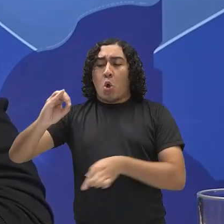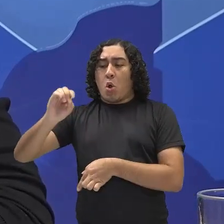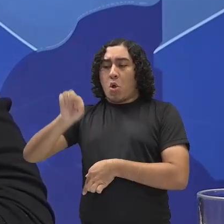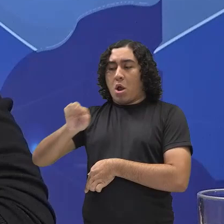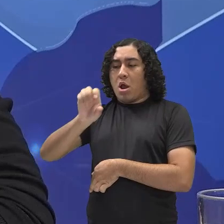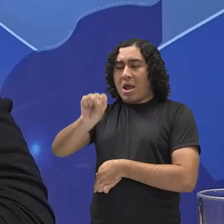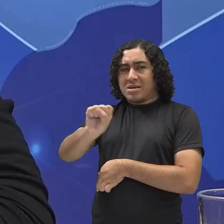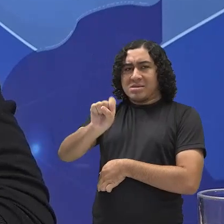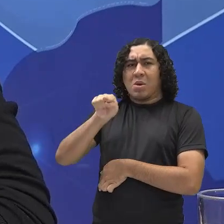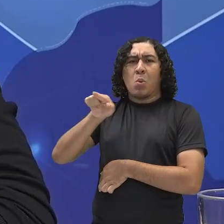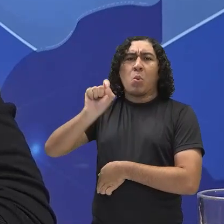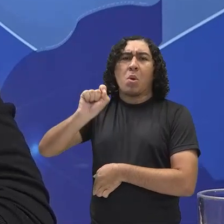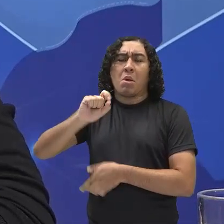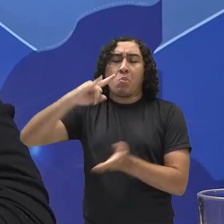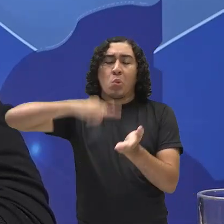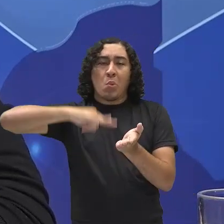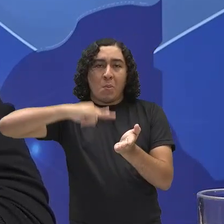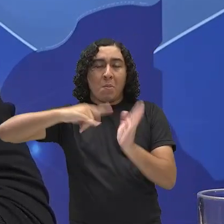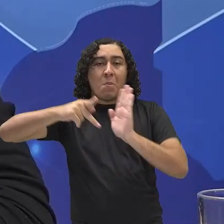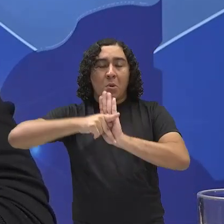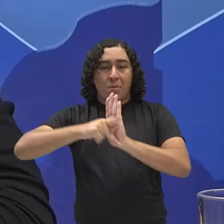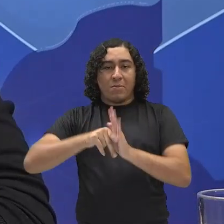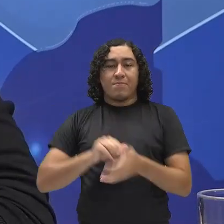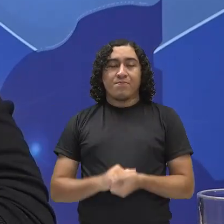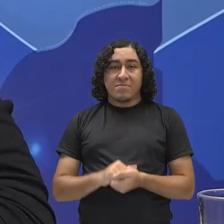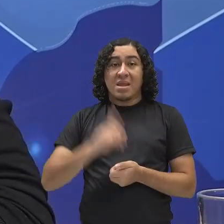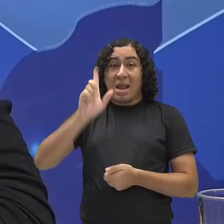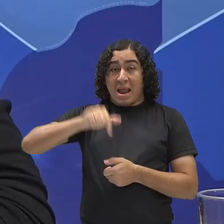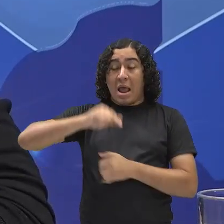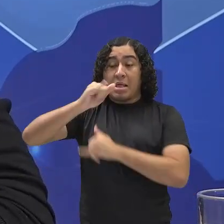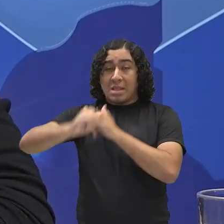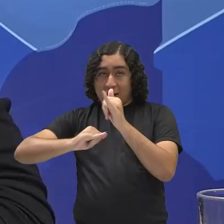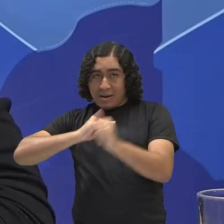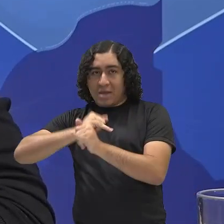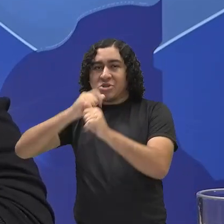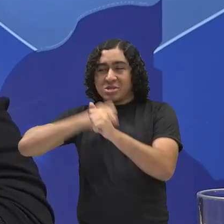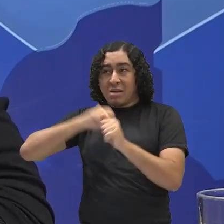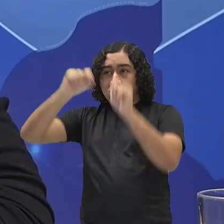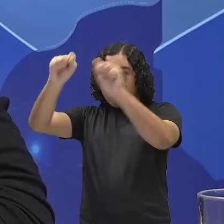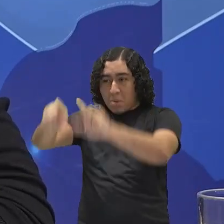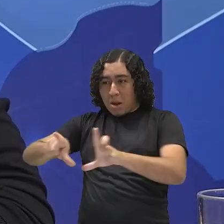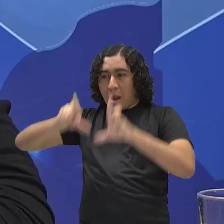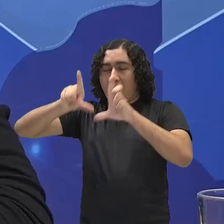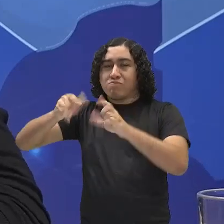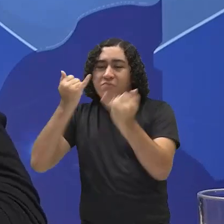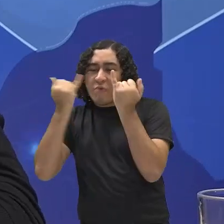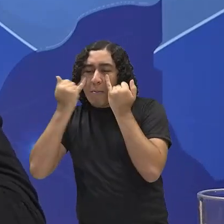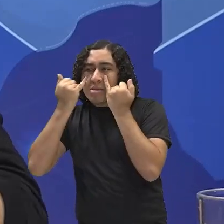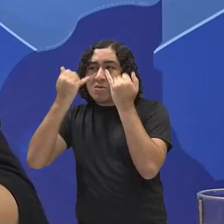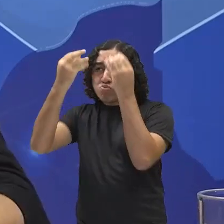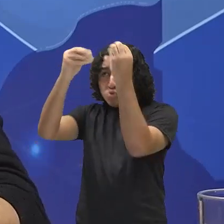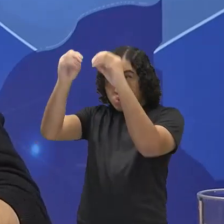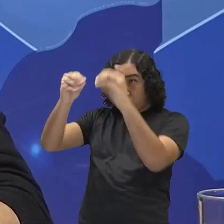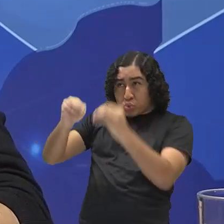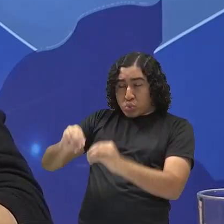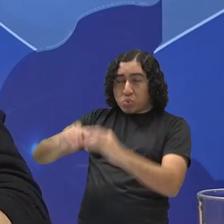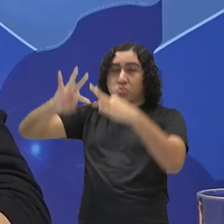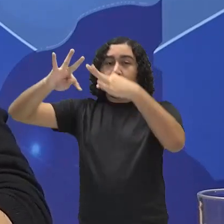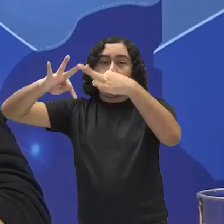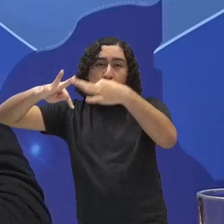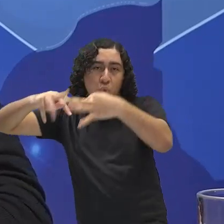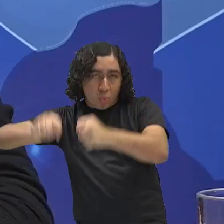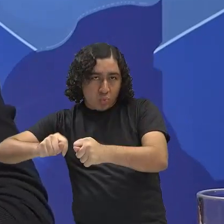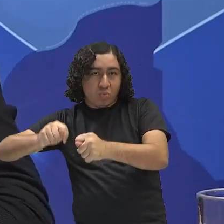professores? Essa OS, ela é um formulário online que a gente preenche ali com as informações